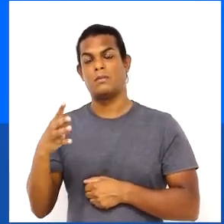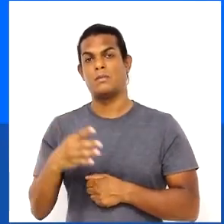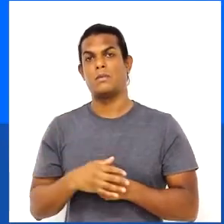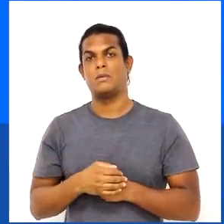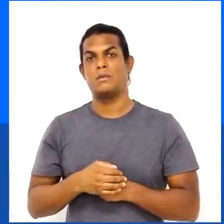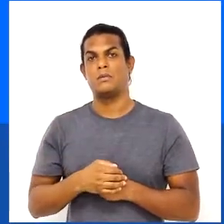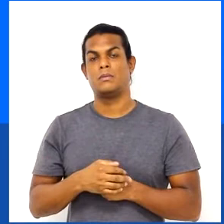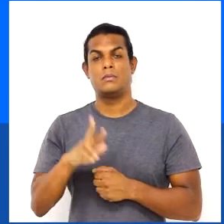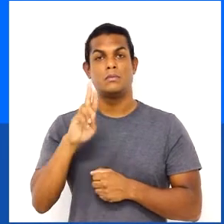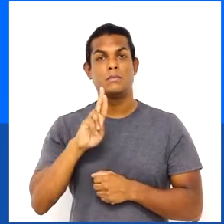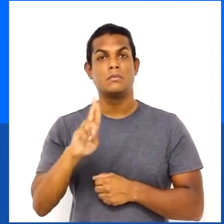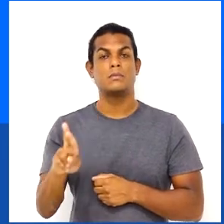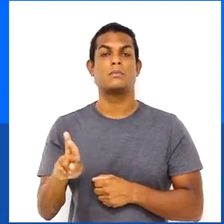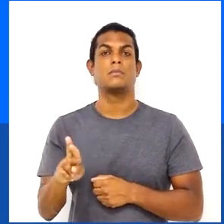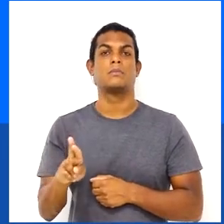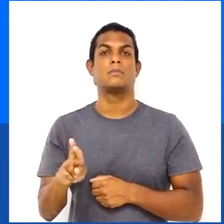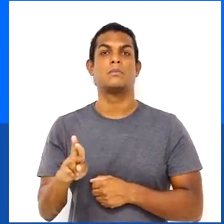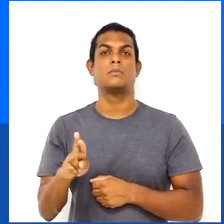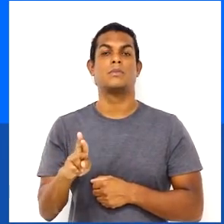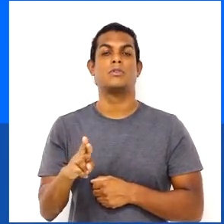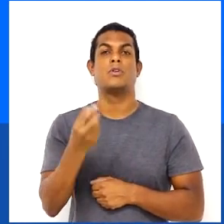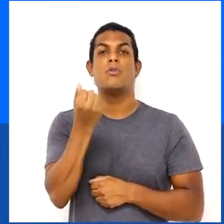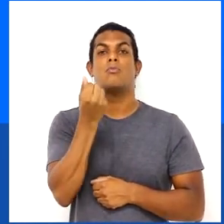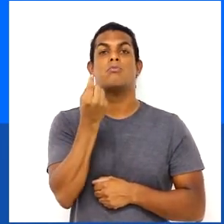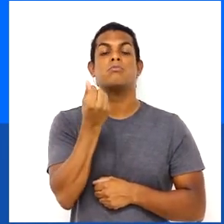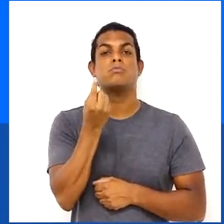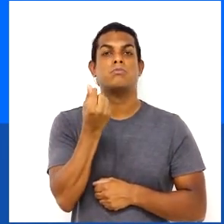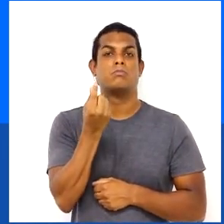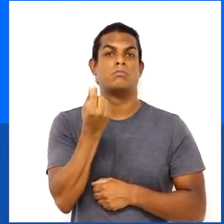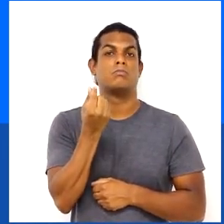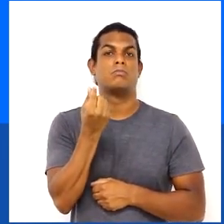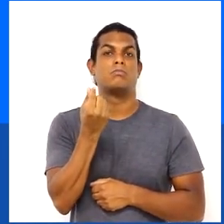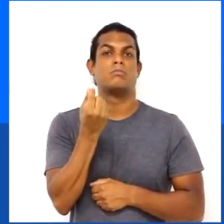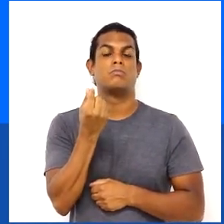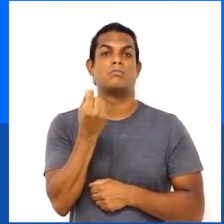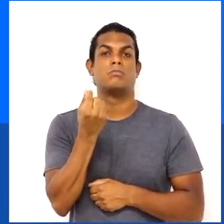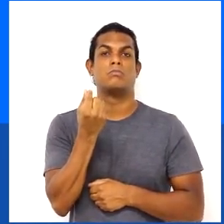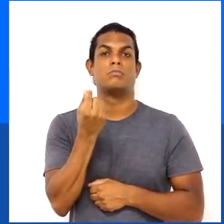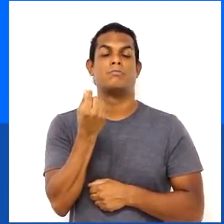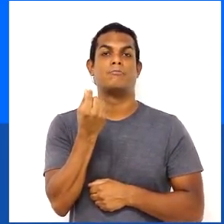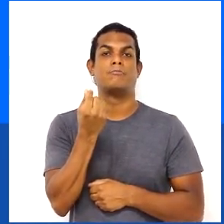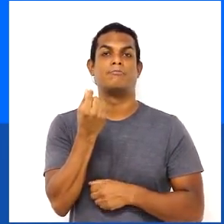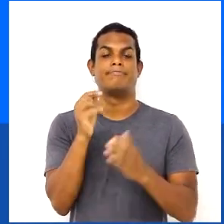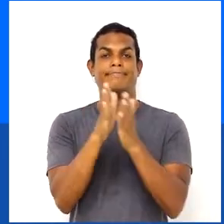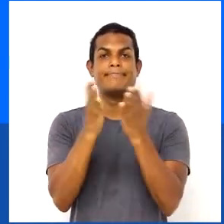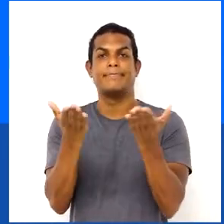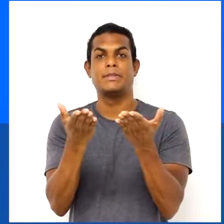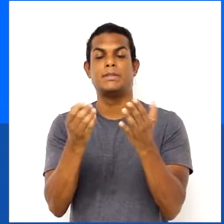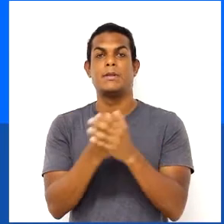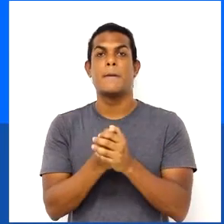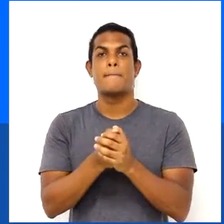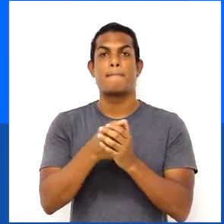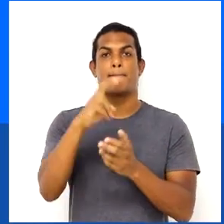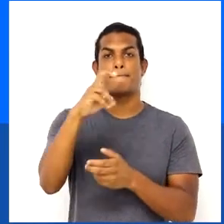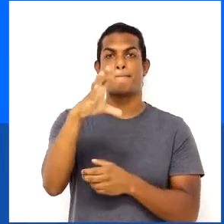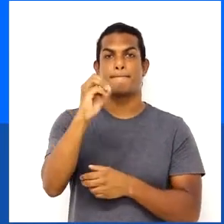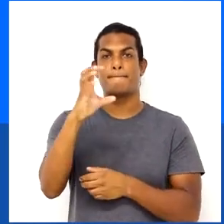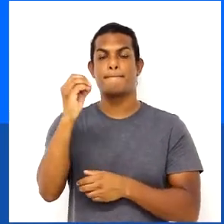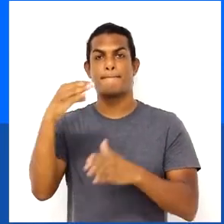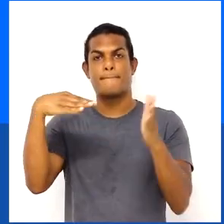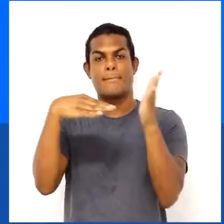ela representa os preços dos livros que variam na primeira linha de 500